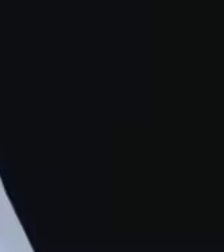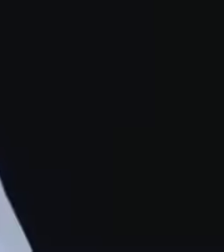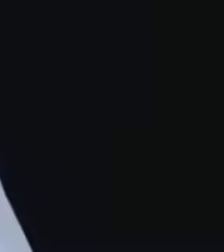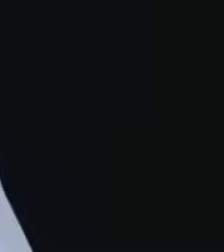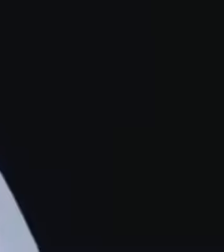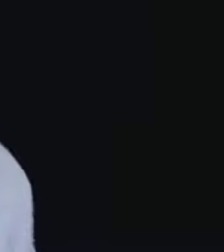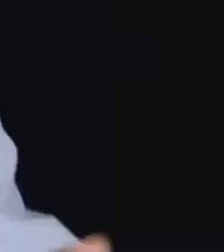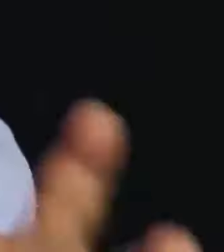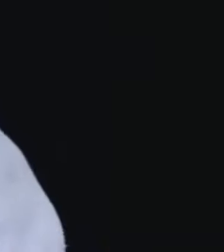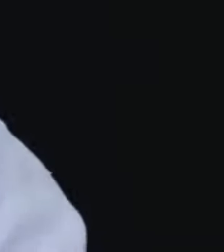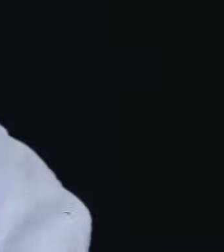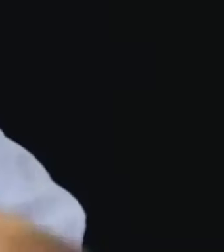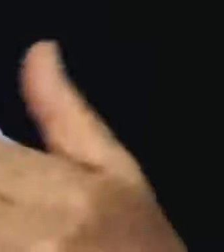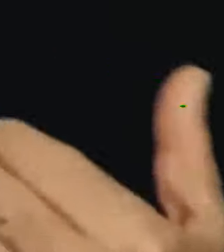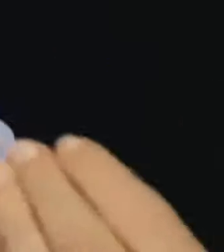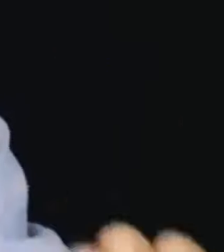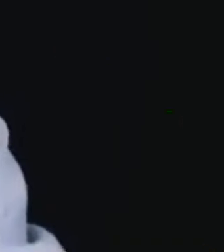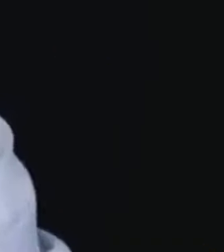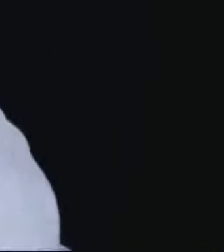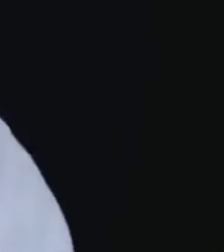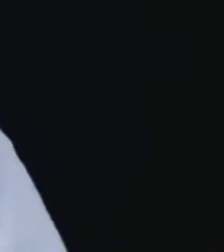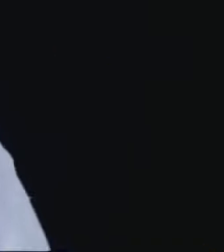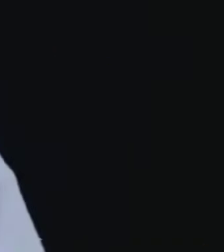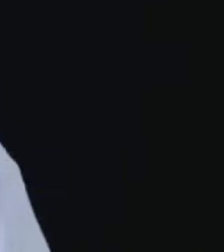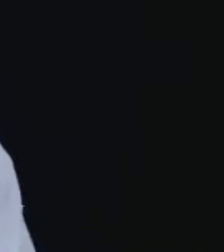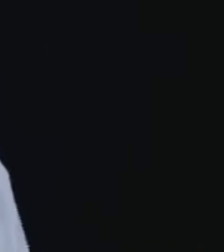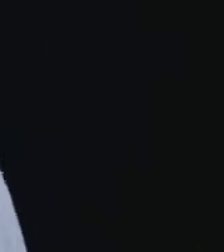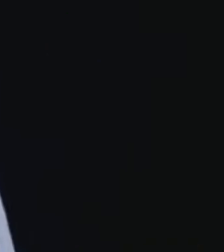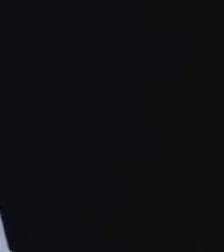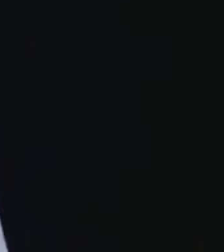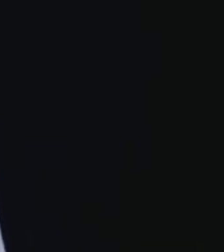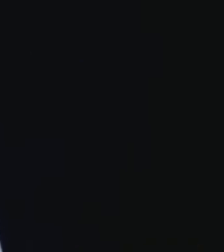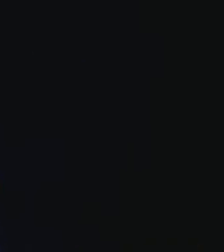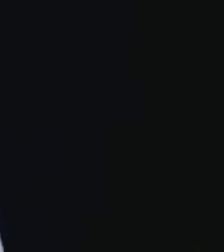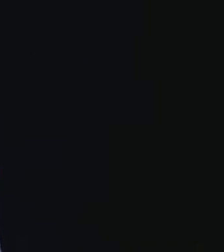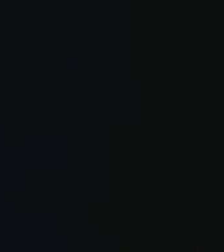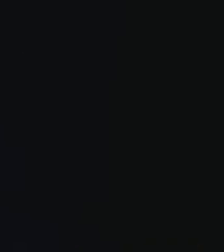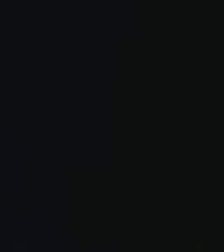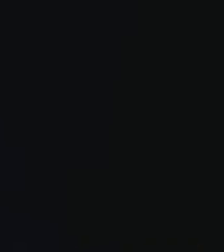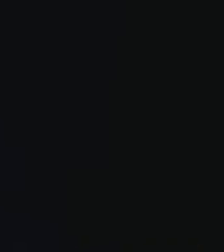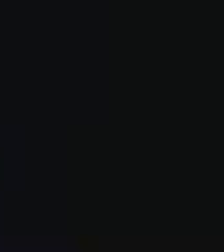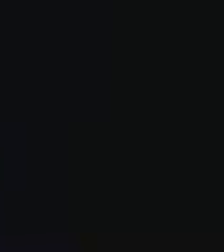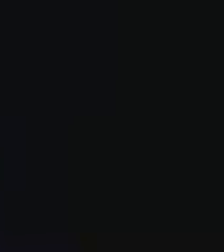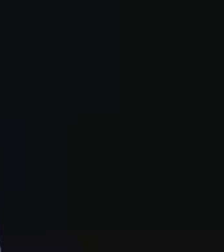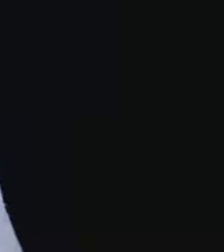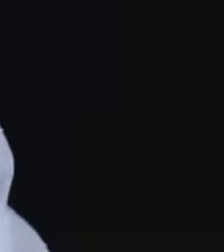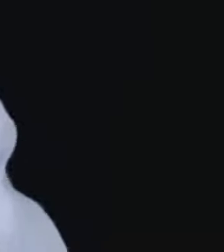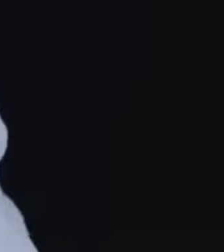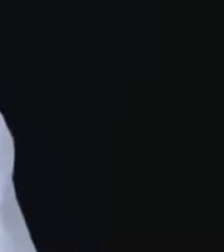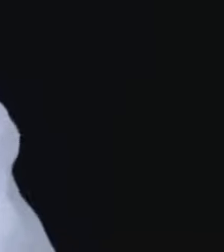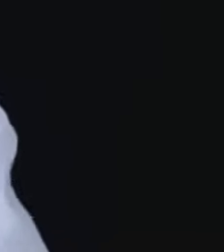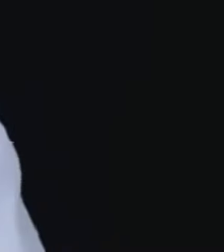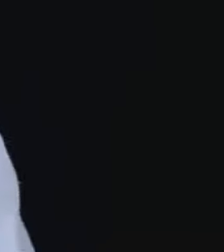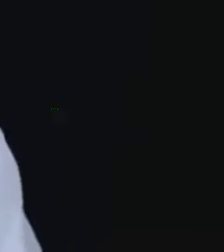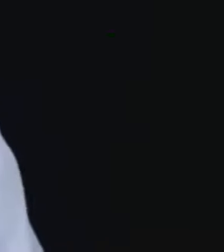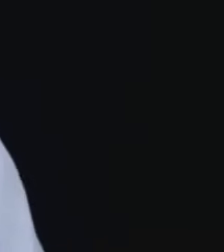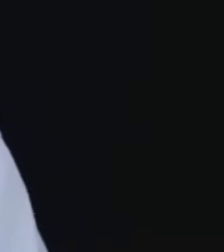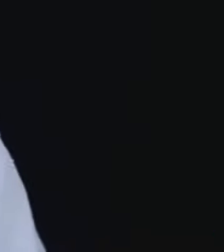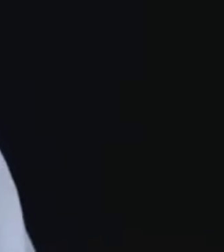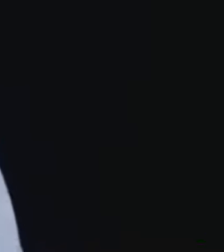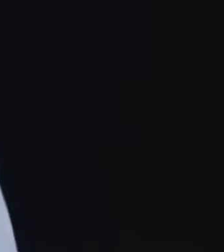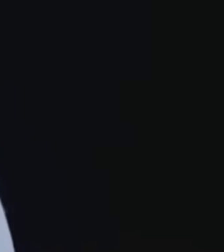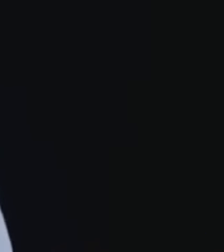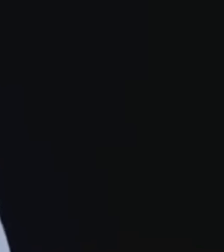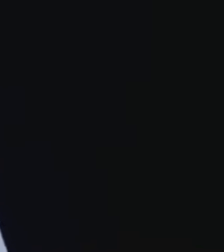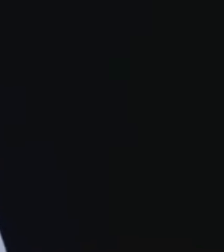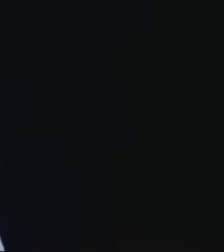pelo voto, em lives e entrevistas intencionadas e artificiosas, traindo na essência